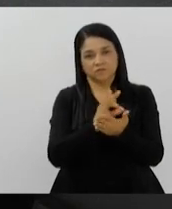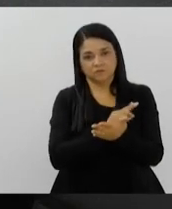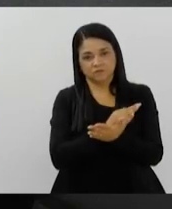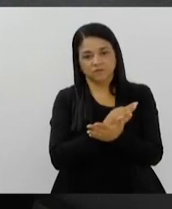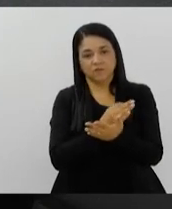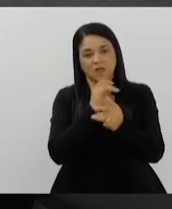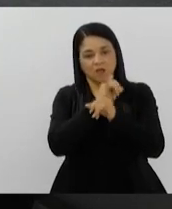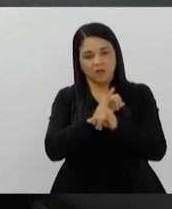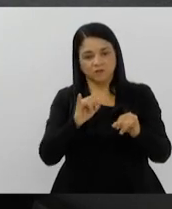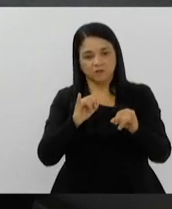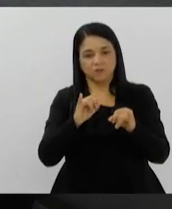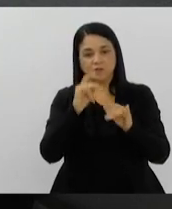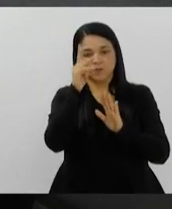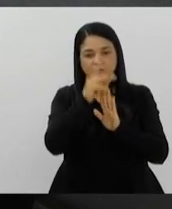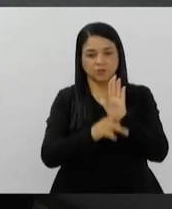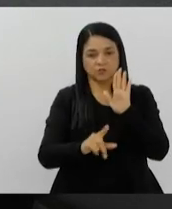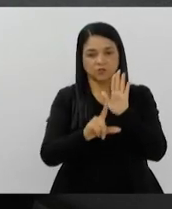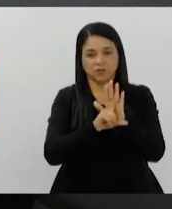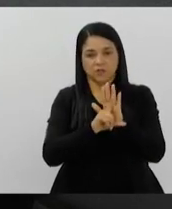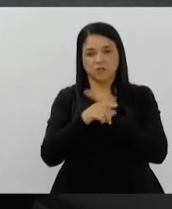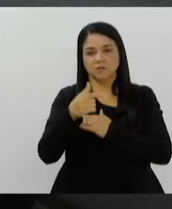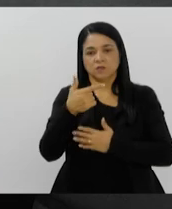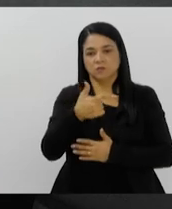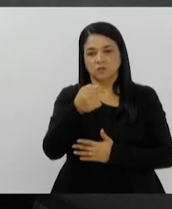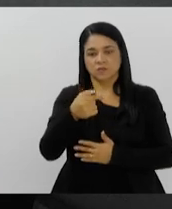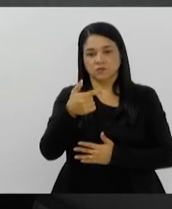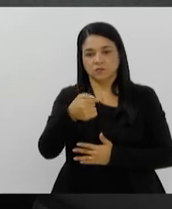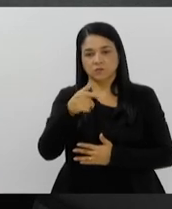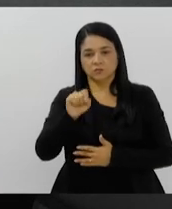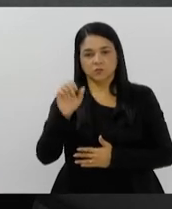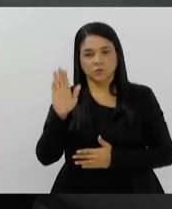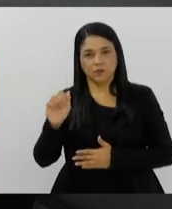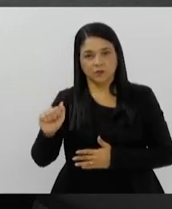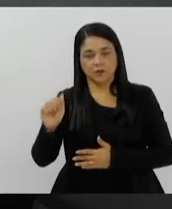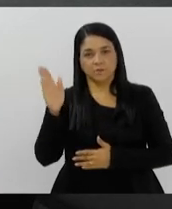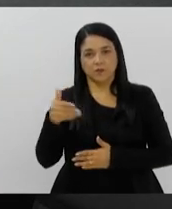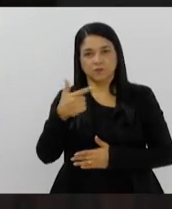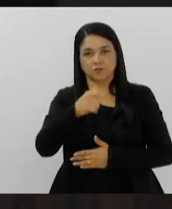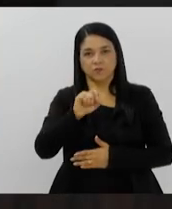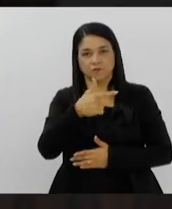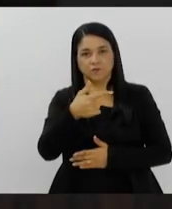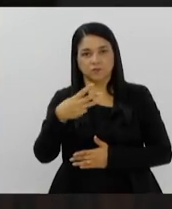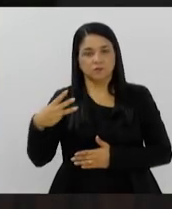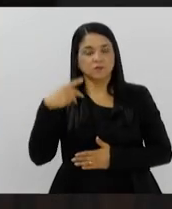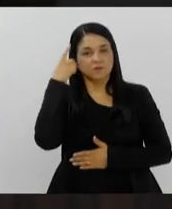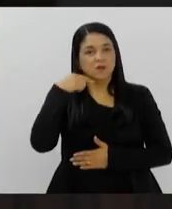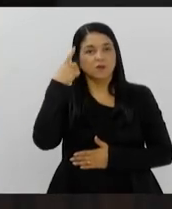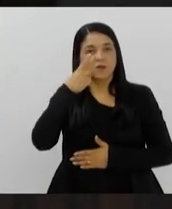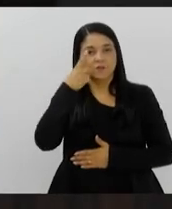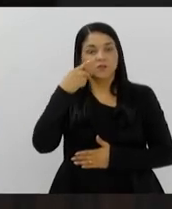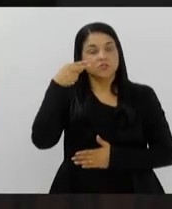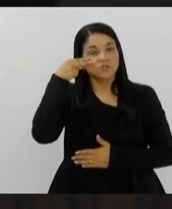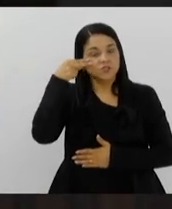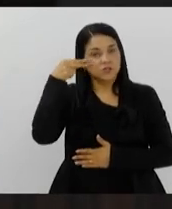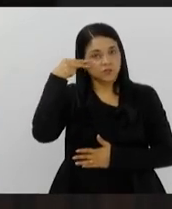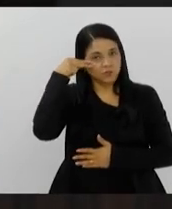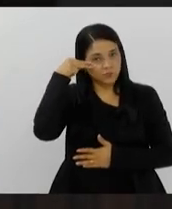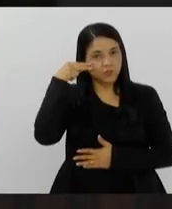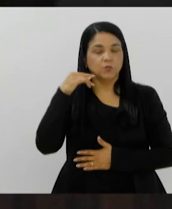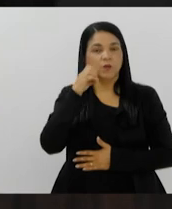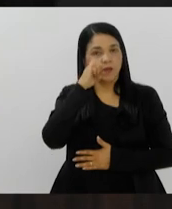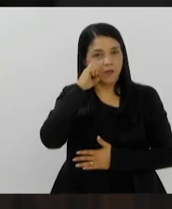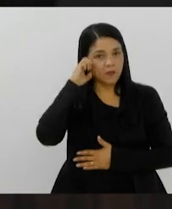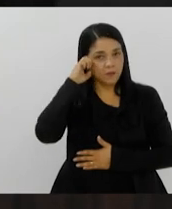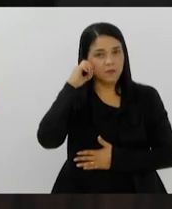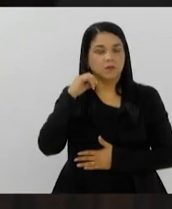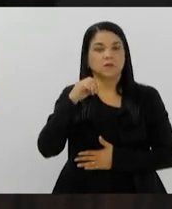autógrafo. Anuncio, projeto de lei 2728-A de 2023, de autoria dos deputados Tia Ju, Élica